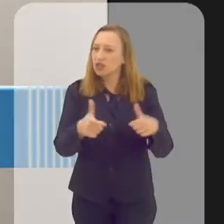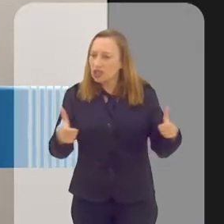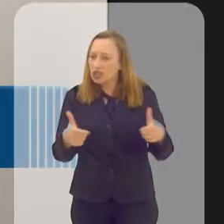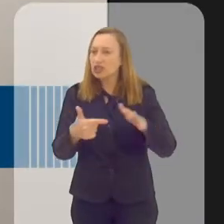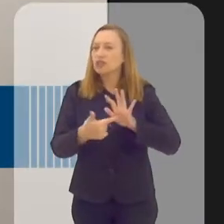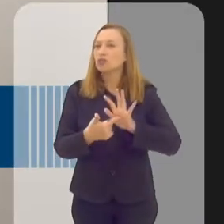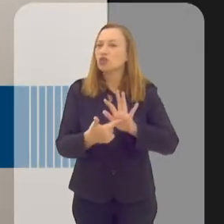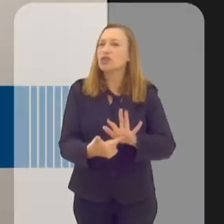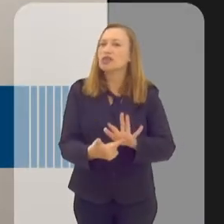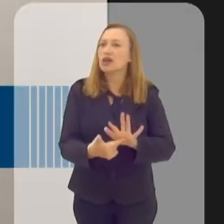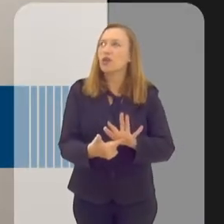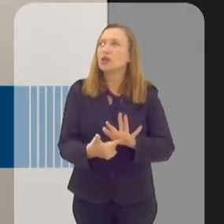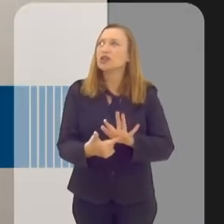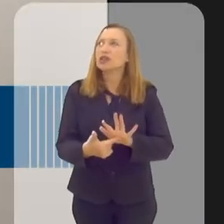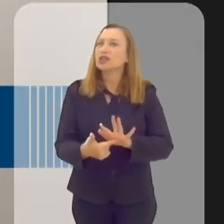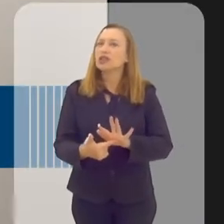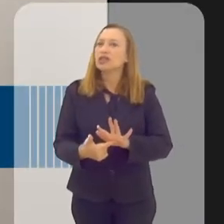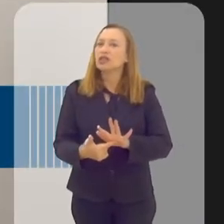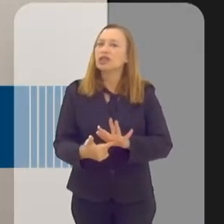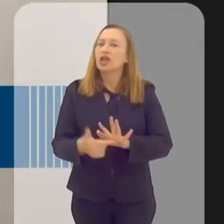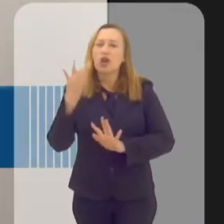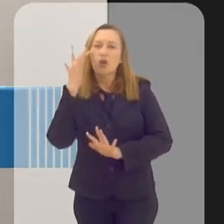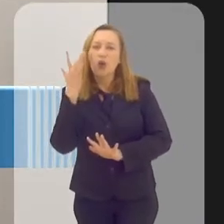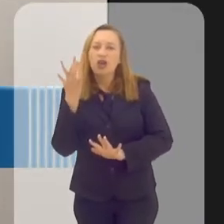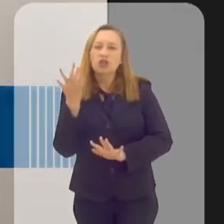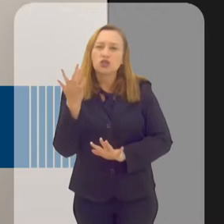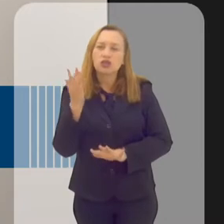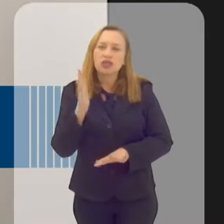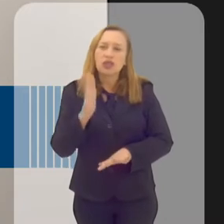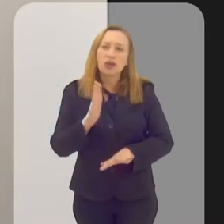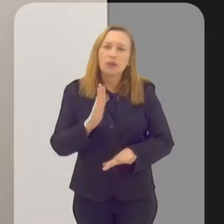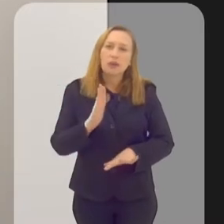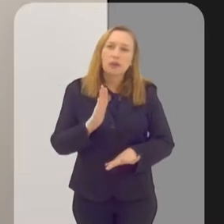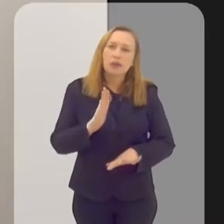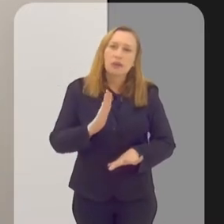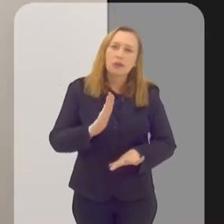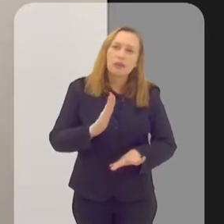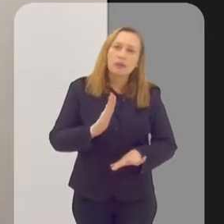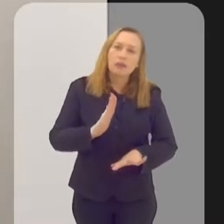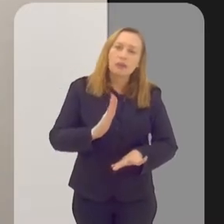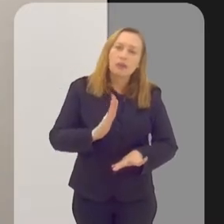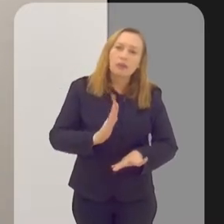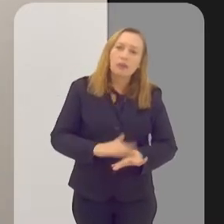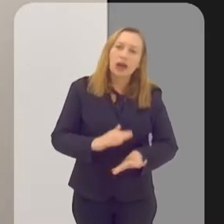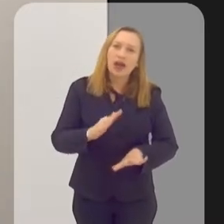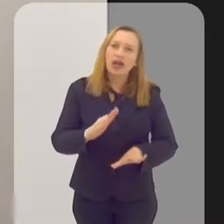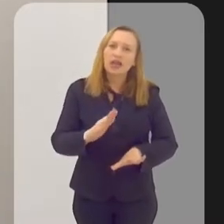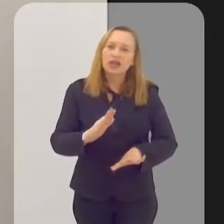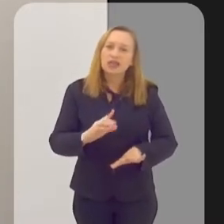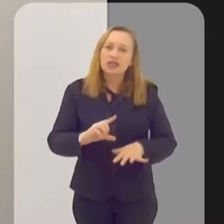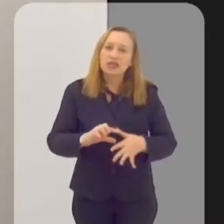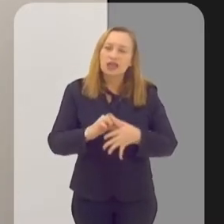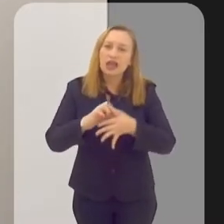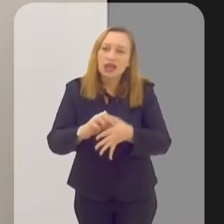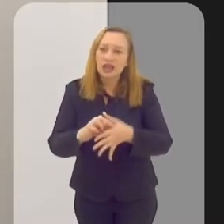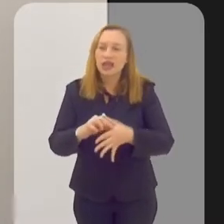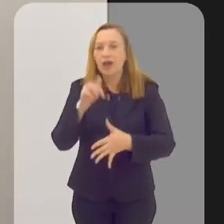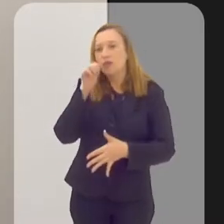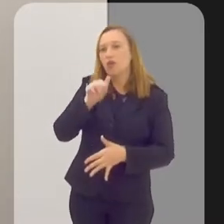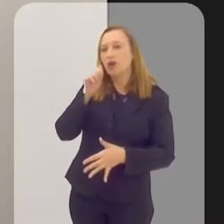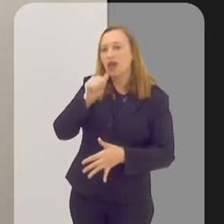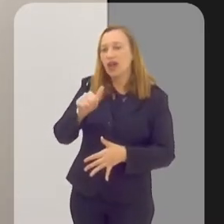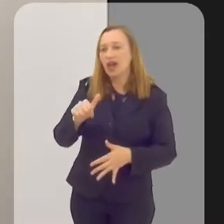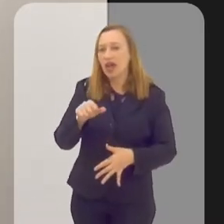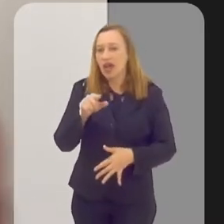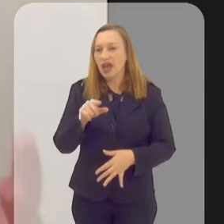grande demonstração da... Eu acho que é mais do que resiliência, da obstinação feminina, né? Então, a